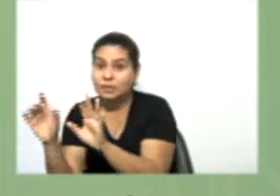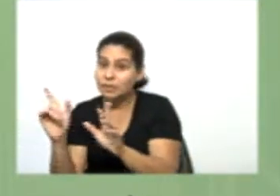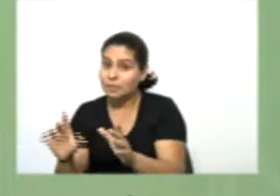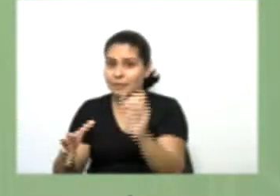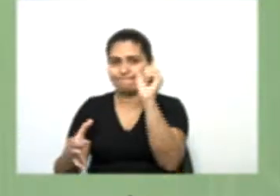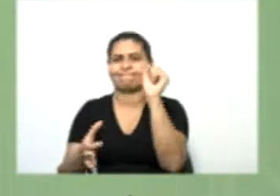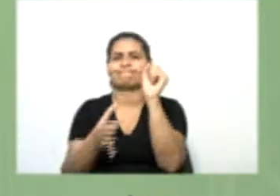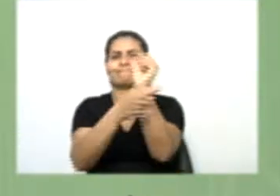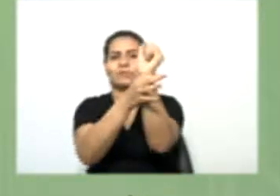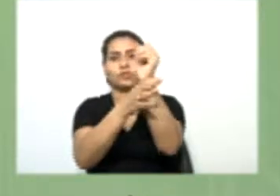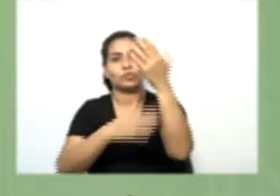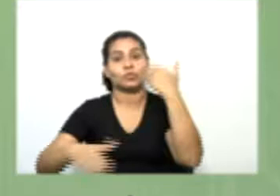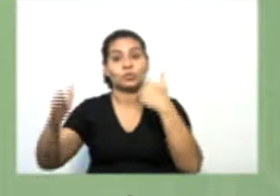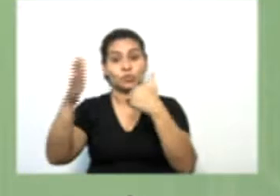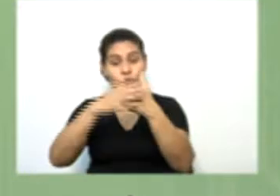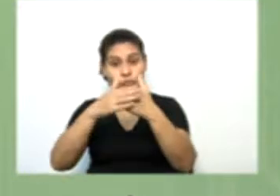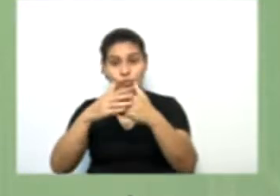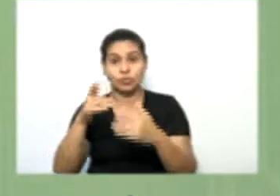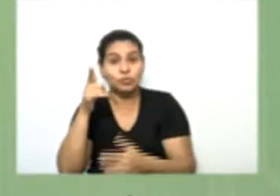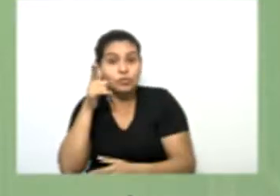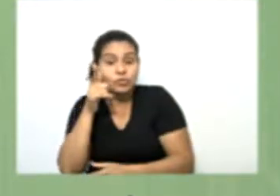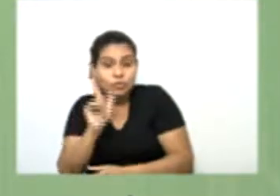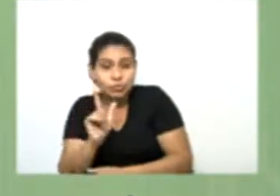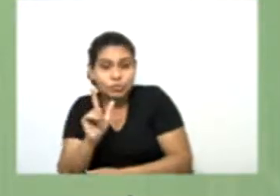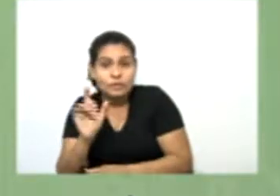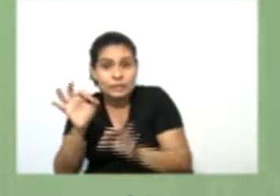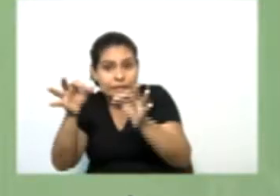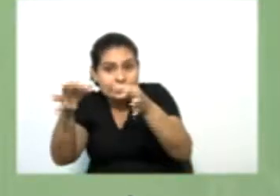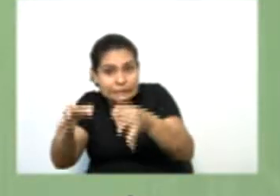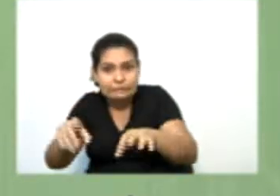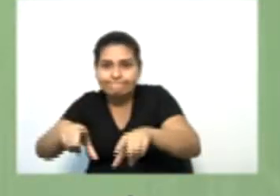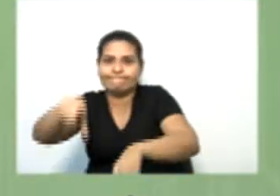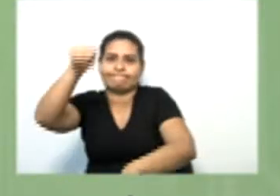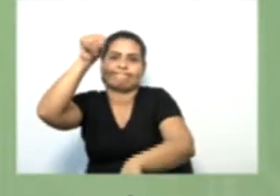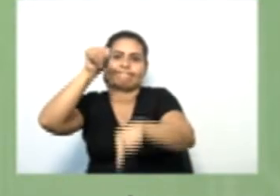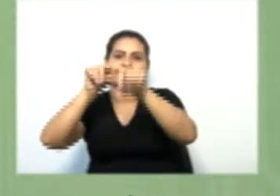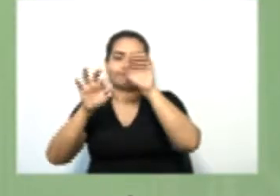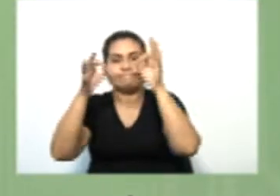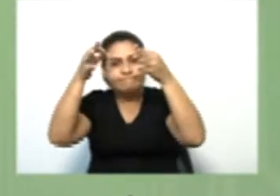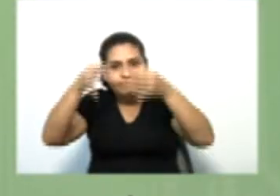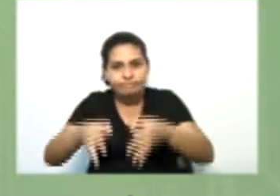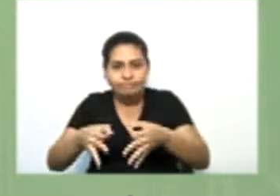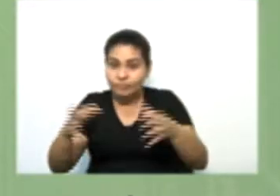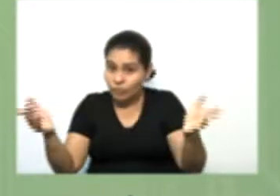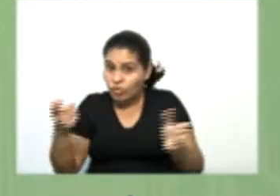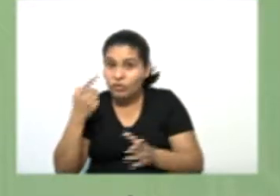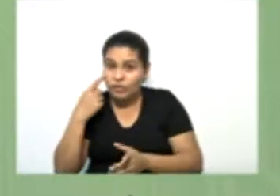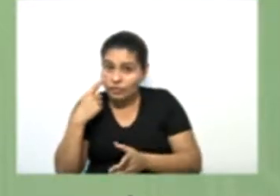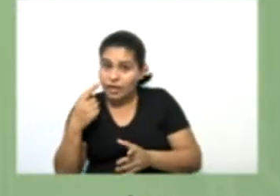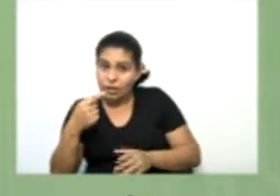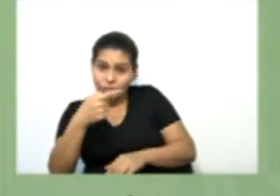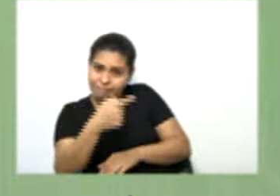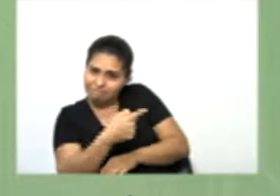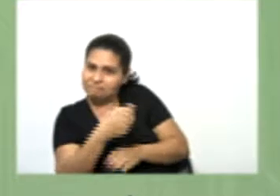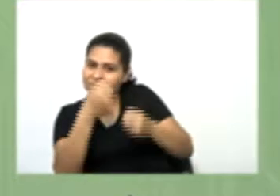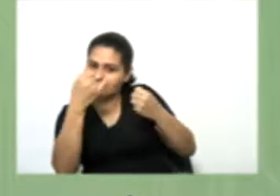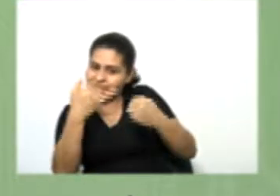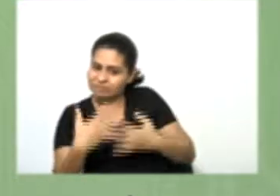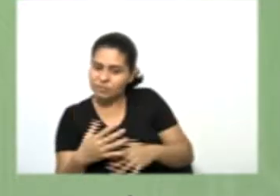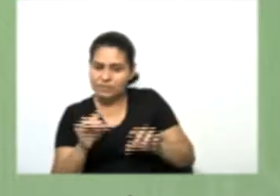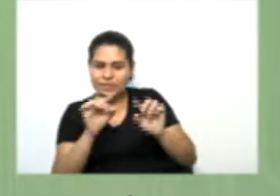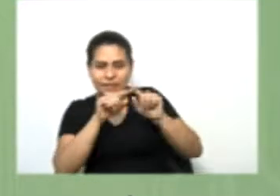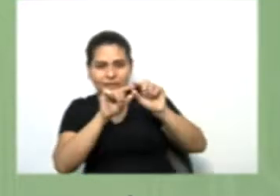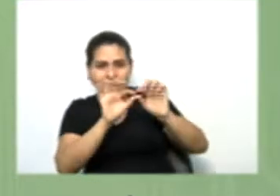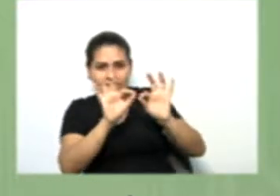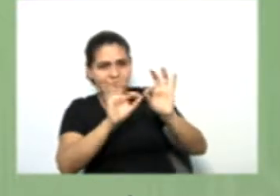segurança aos processos de tomada de decisão. Nós vamos ver isso já já. Olha aí, não é? um